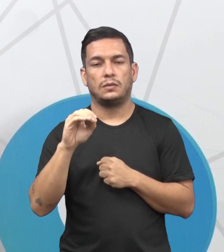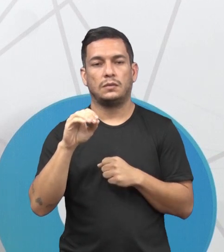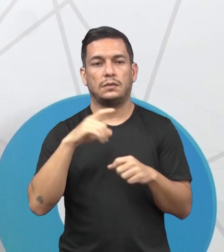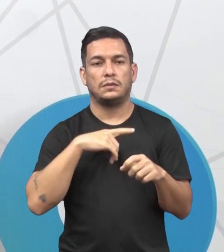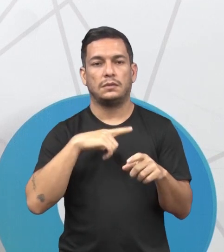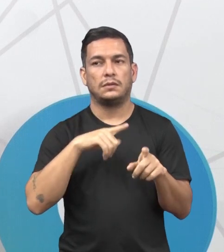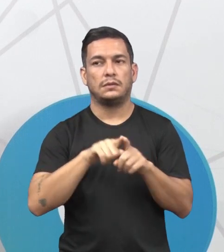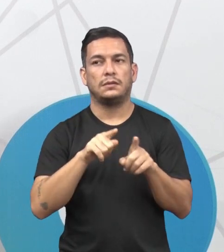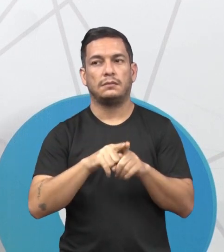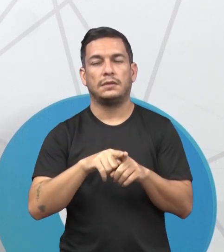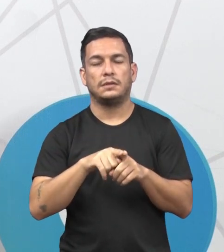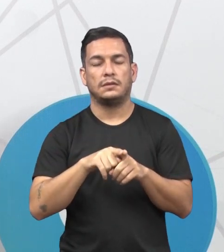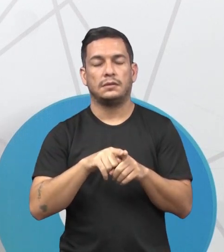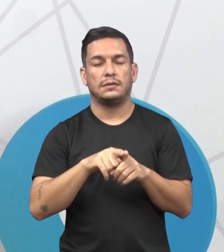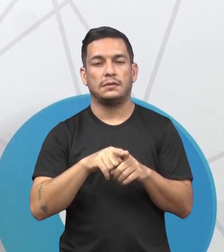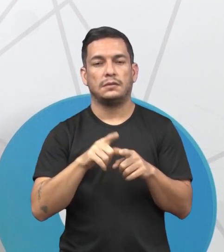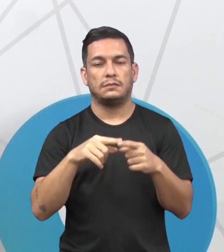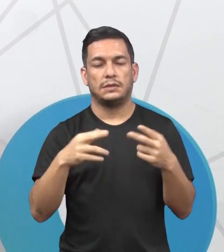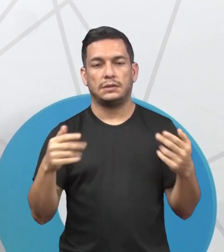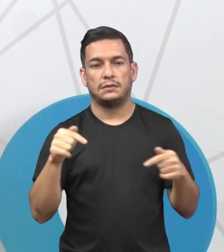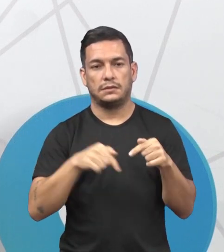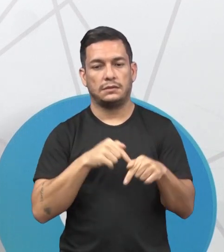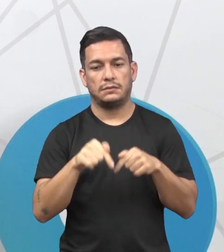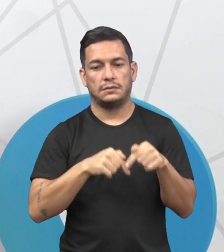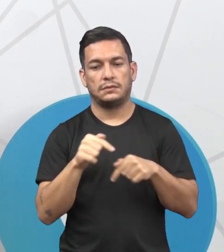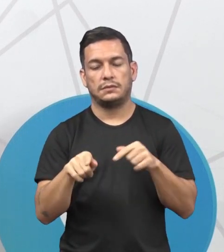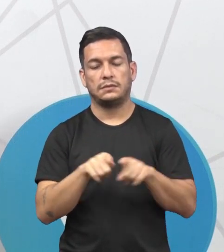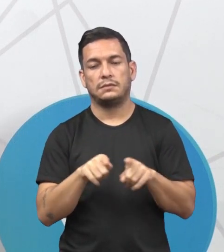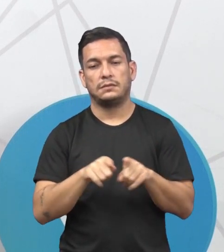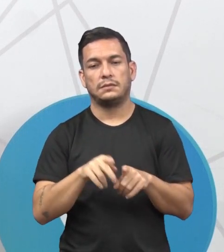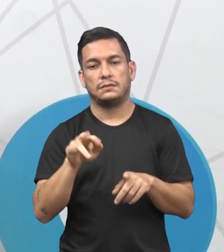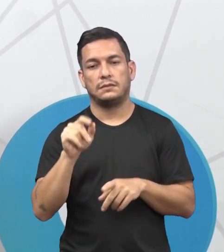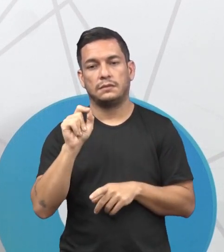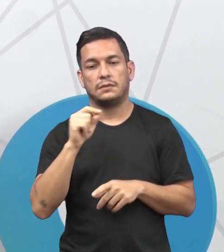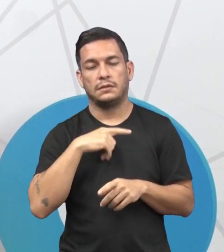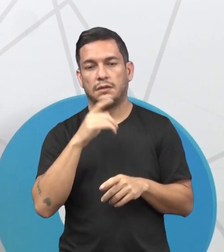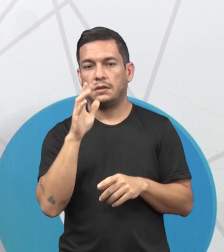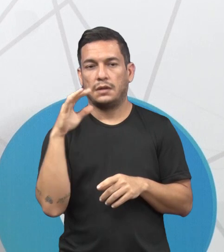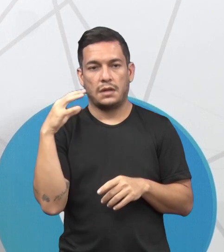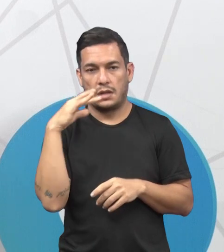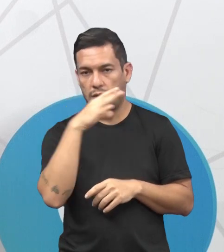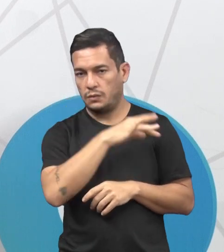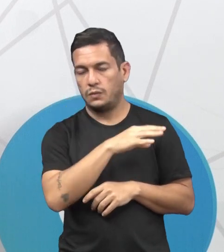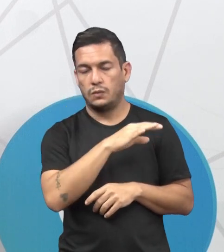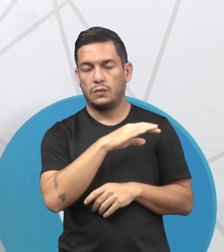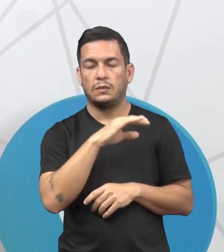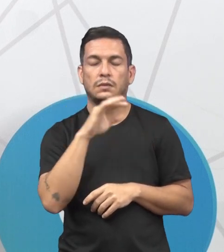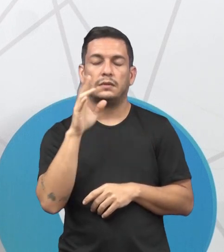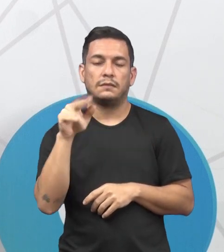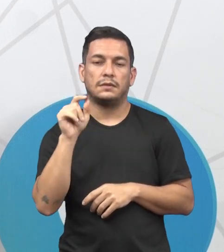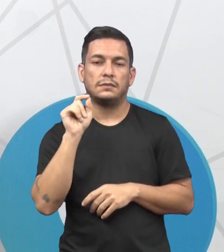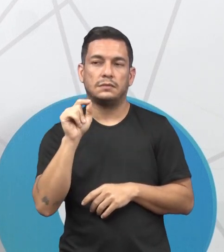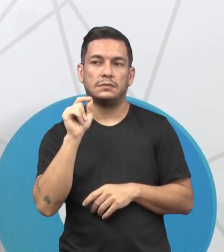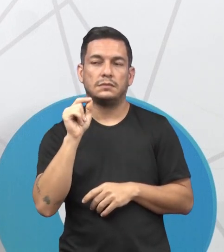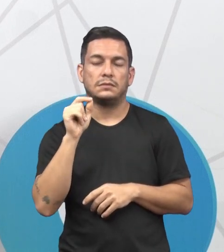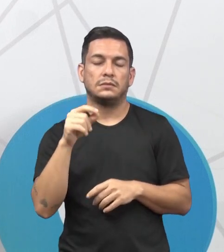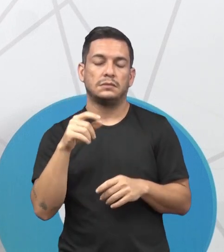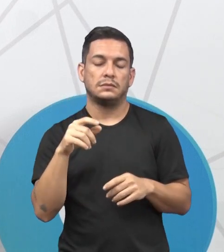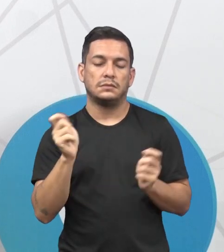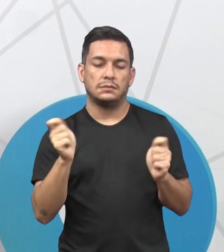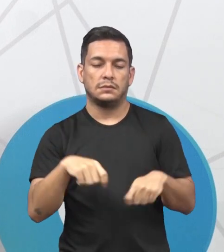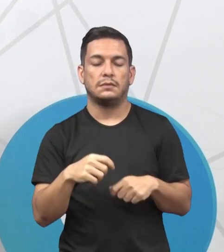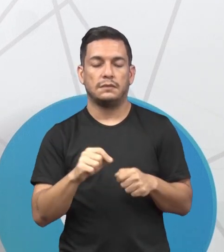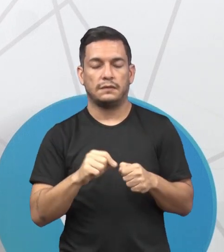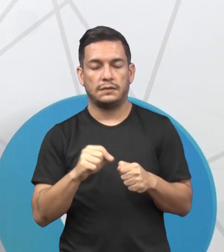de enriquecimento do urânio, desse elemento químico. Esse elemento químico então vai gerar calor e esse calor vai ser utilizado para fazer com